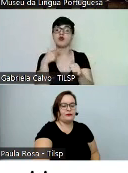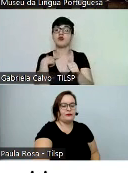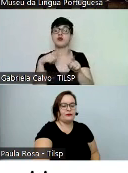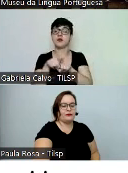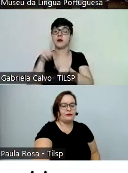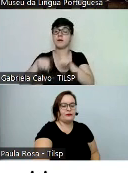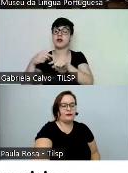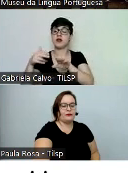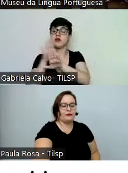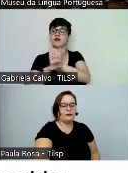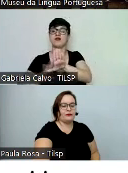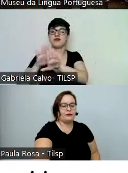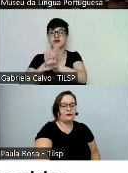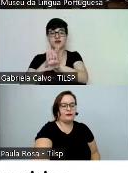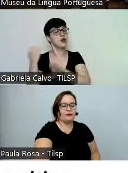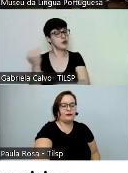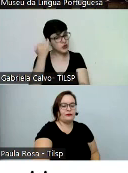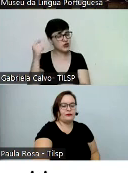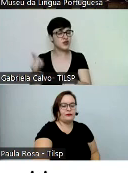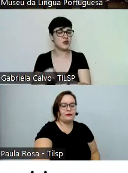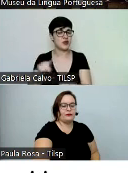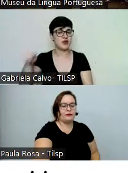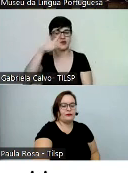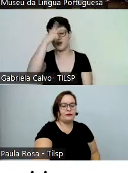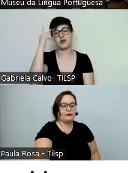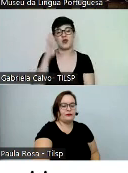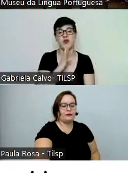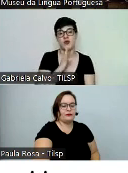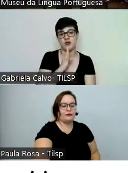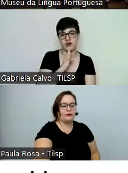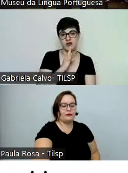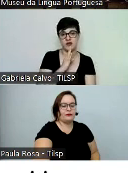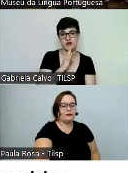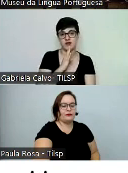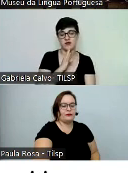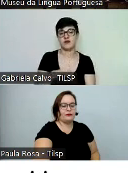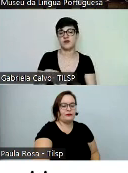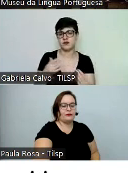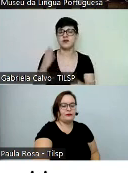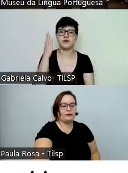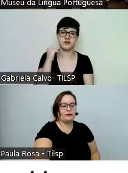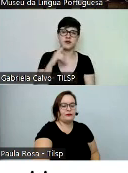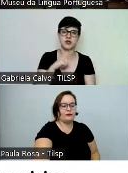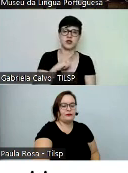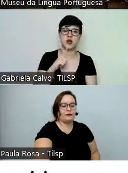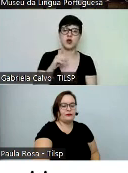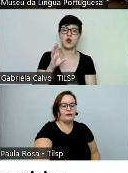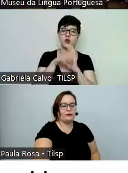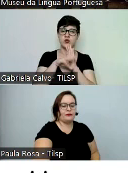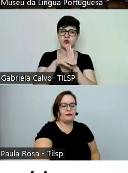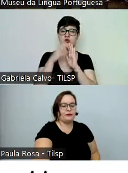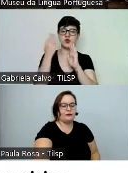e para as pessoas e para os patrocinadores para os financiadores Então embora isso já estivesse na definição antiga as